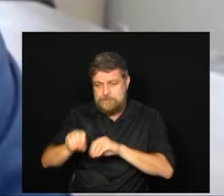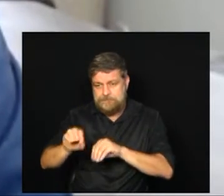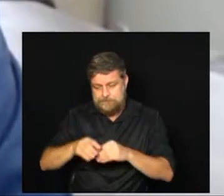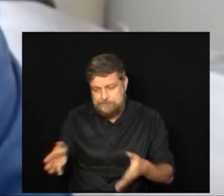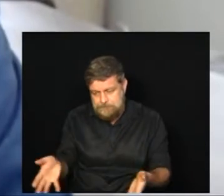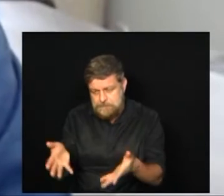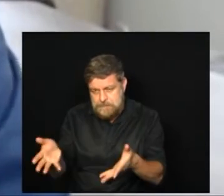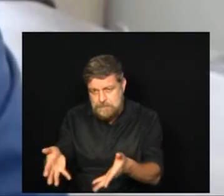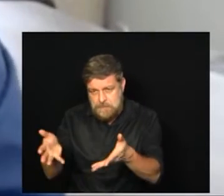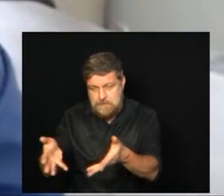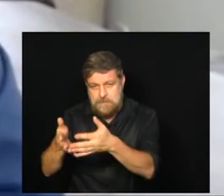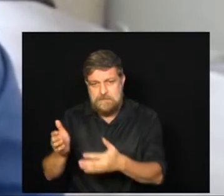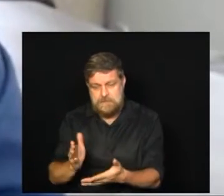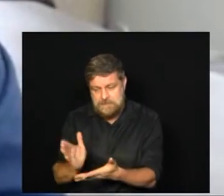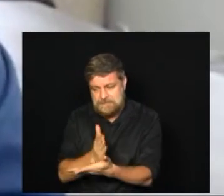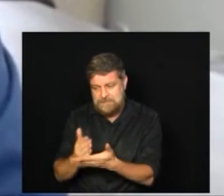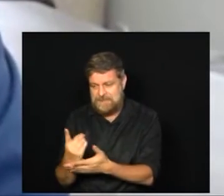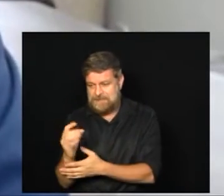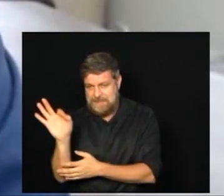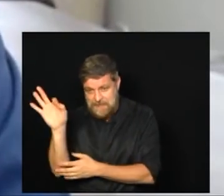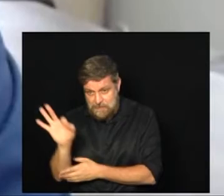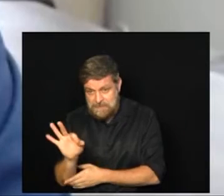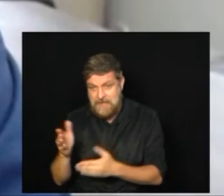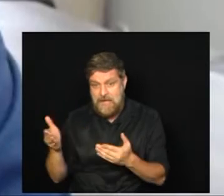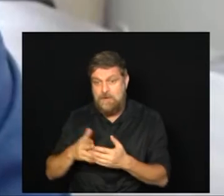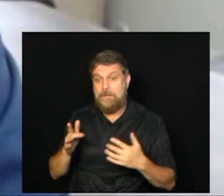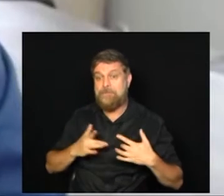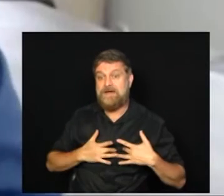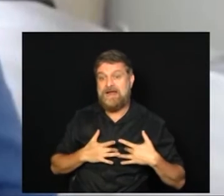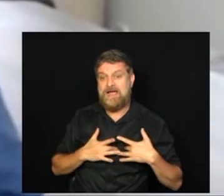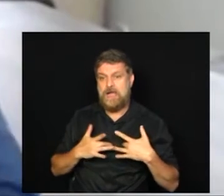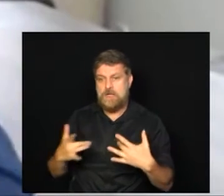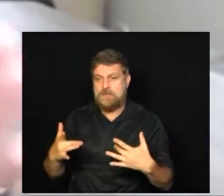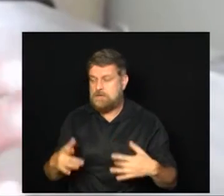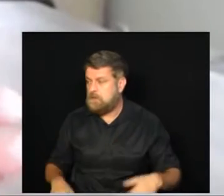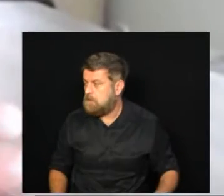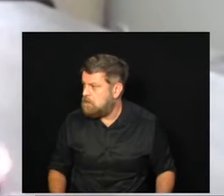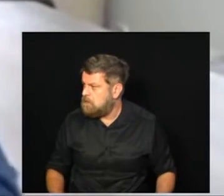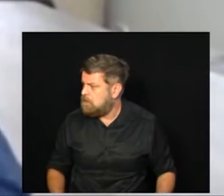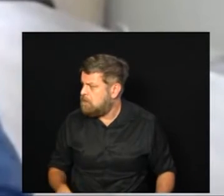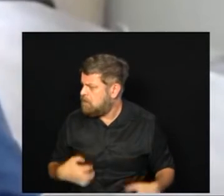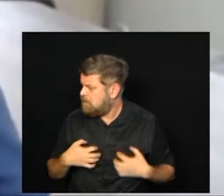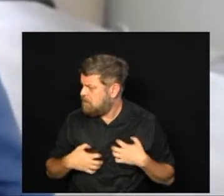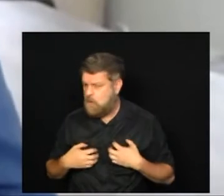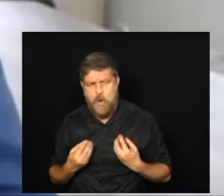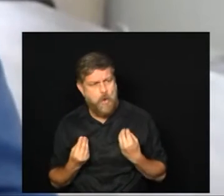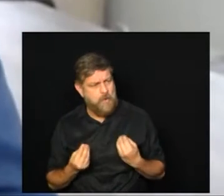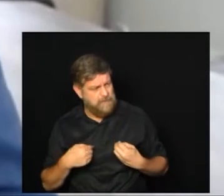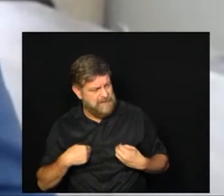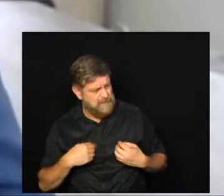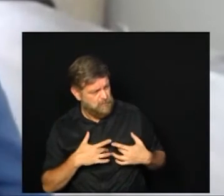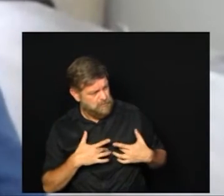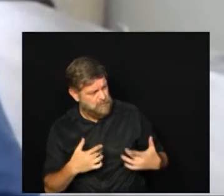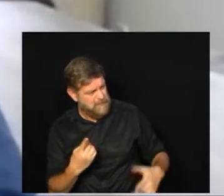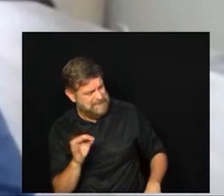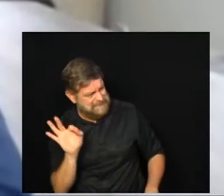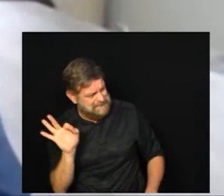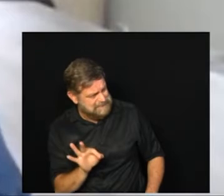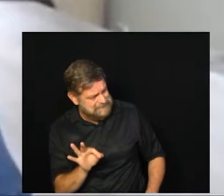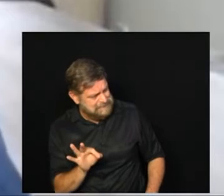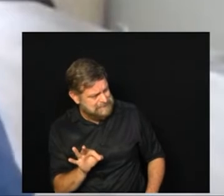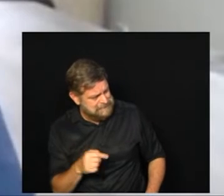as doações. É importante isso que nós estamos falando, do sonho da casa própria, dos bens materiais, de conseguir fazer uma viagem,